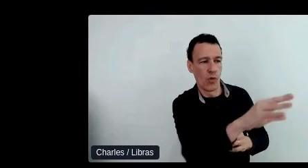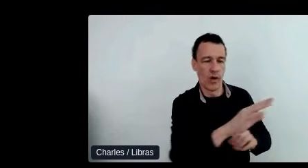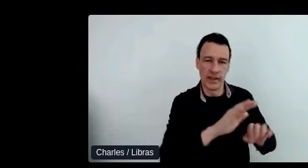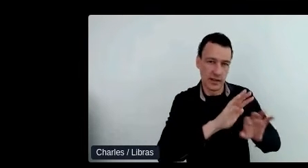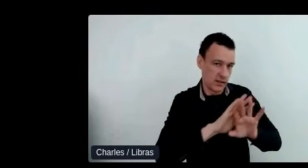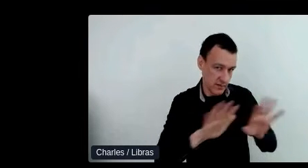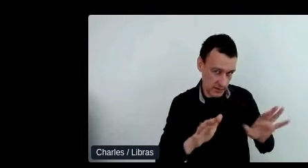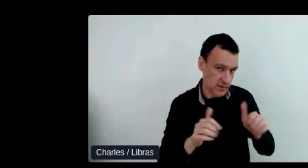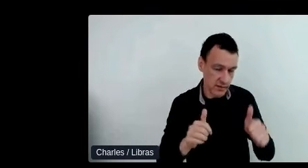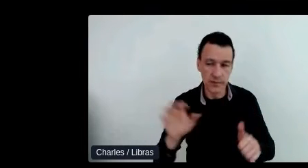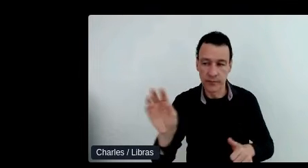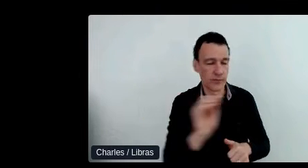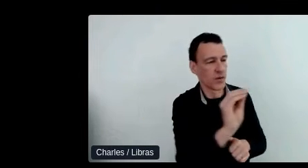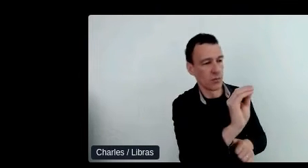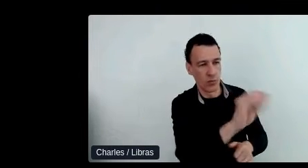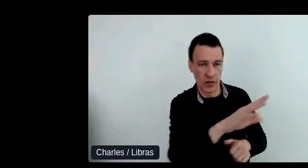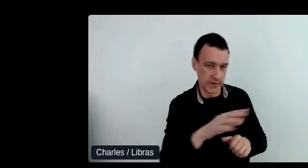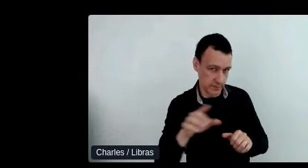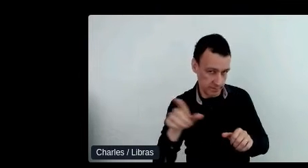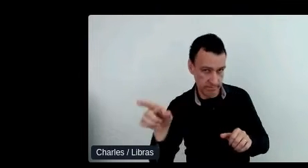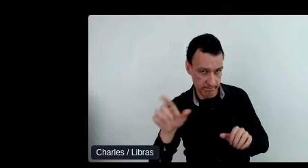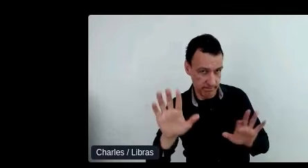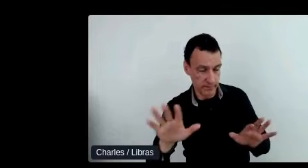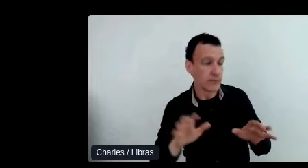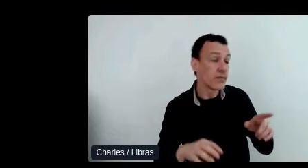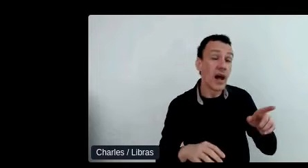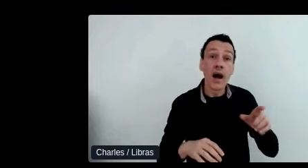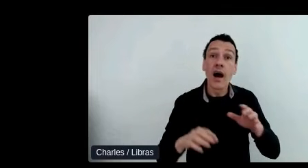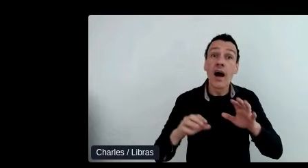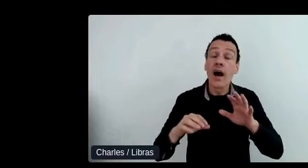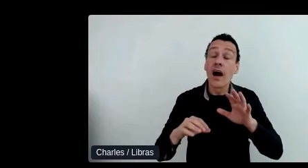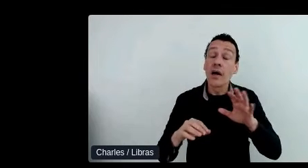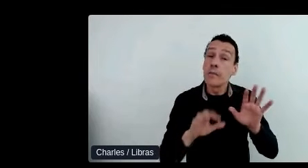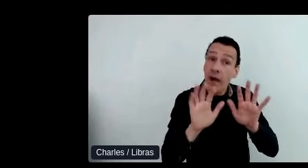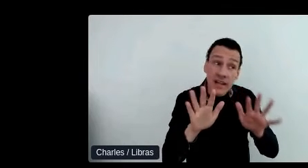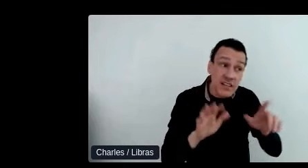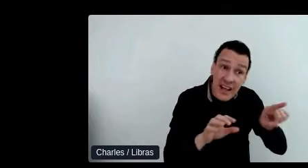sabe que são homens brancos que estão